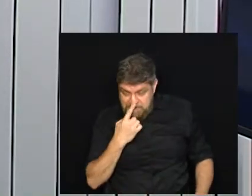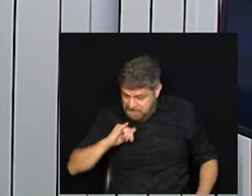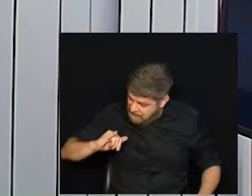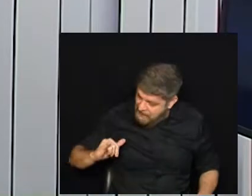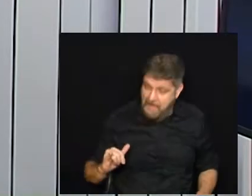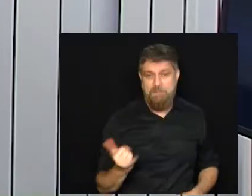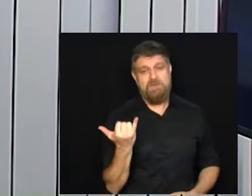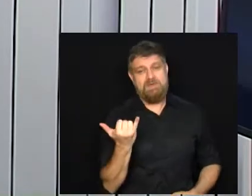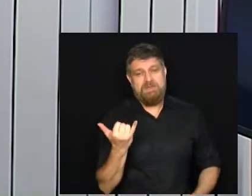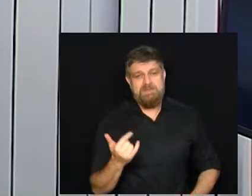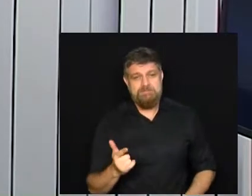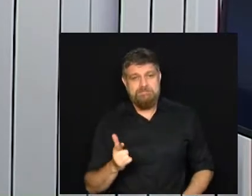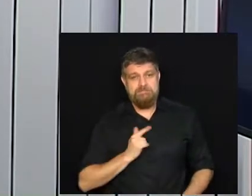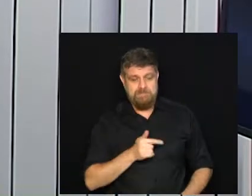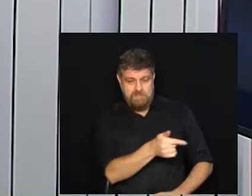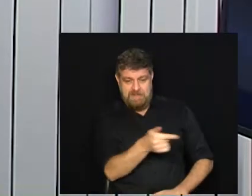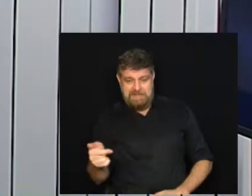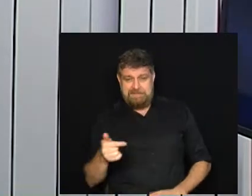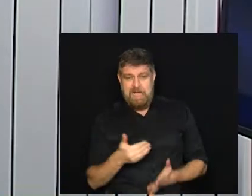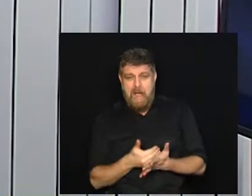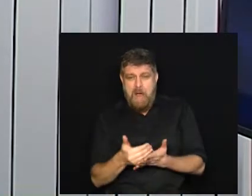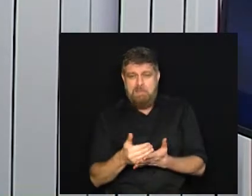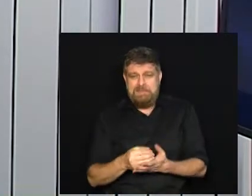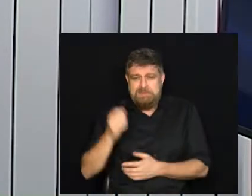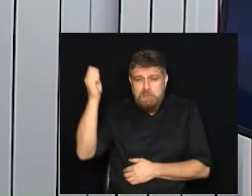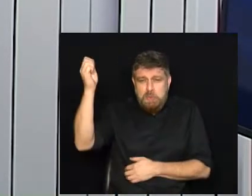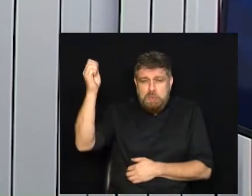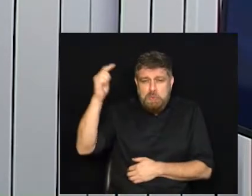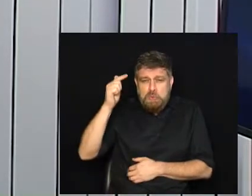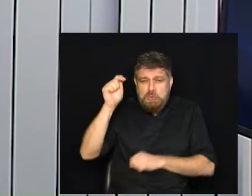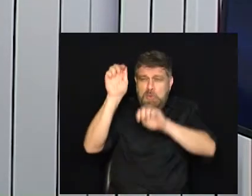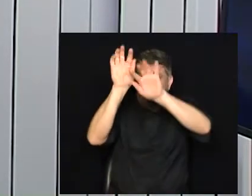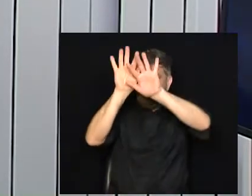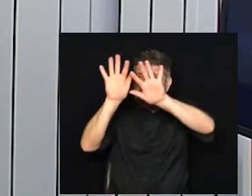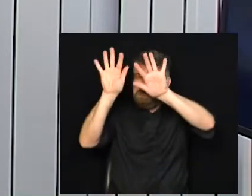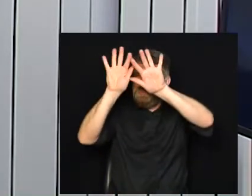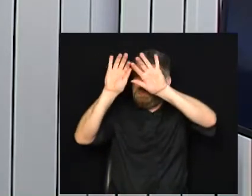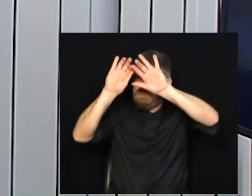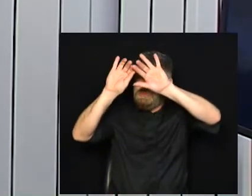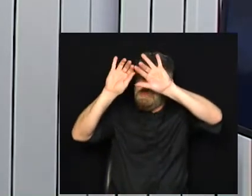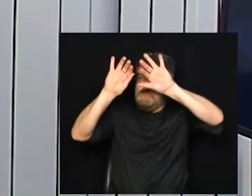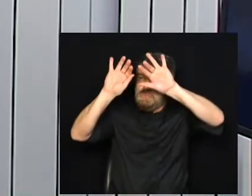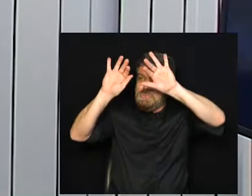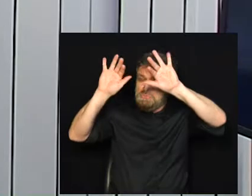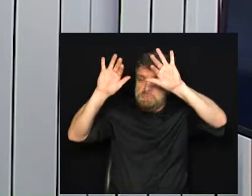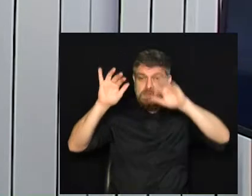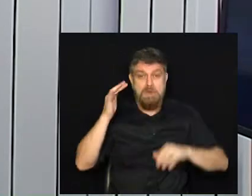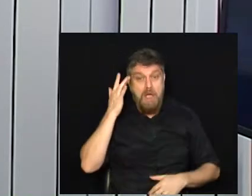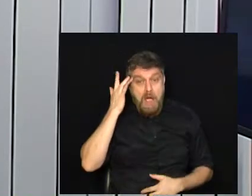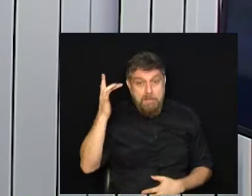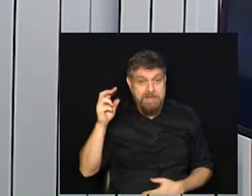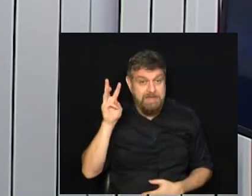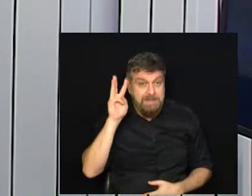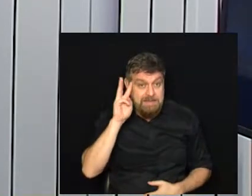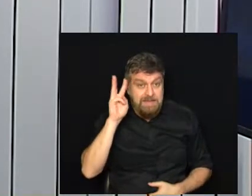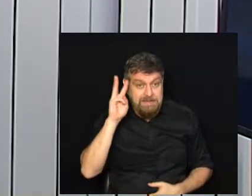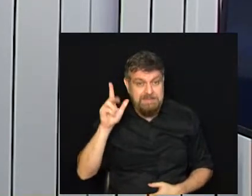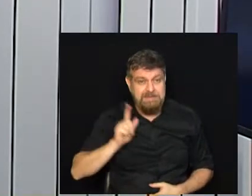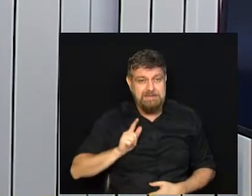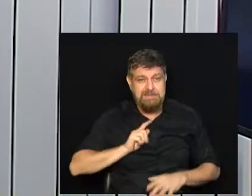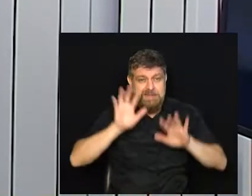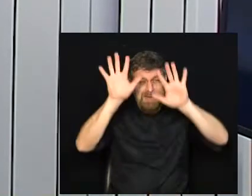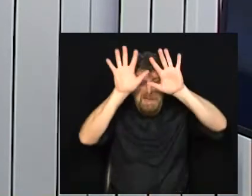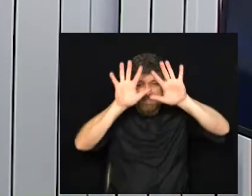esta época. A semana já começa com o sol aparecendo entre nuvens. Já amanhã, terça-feira, a